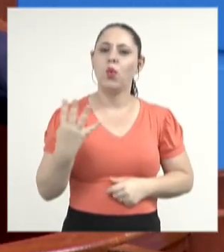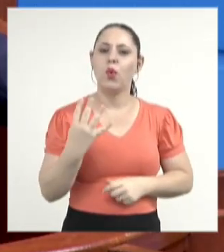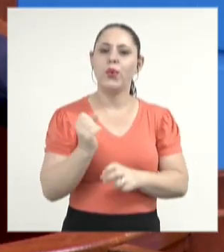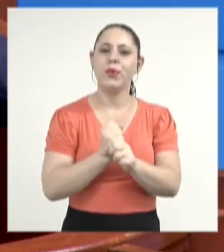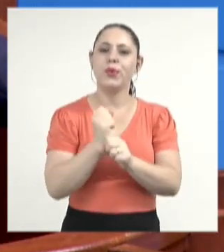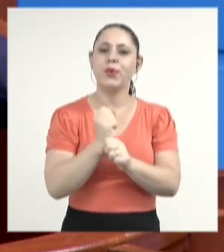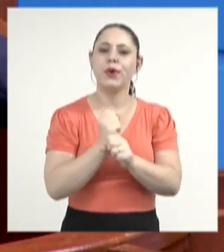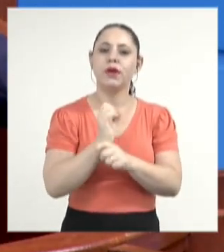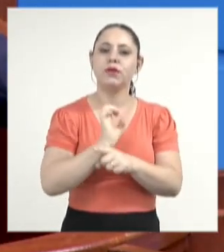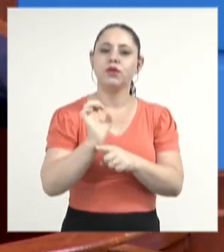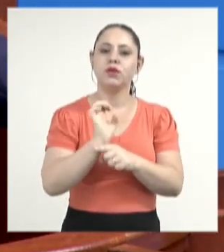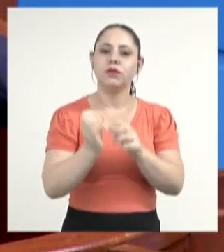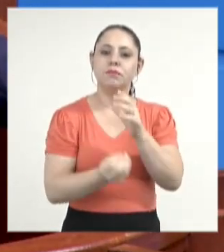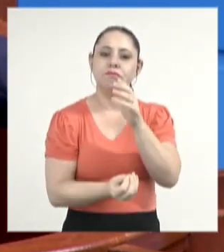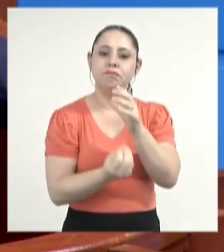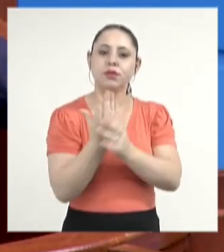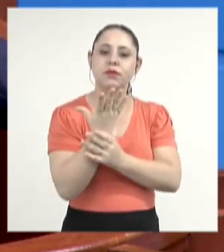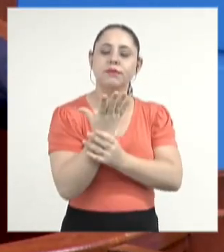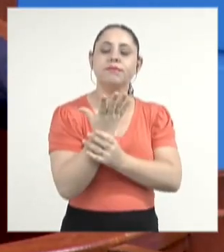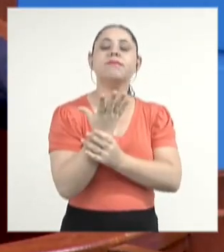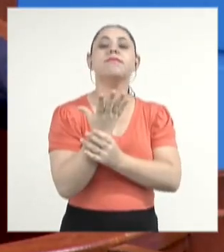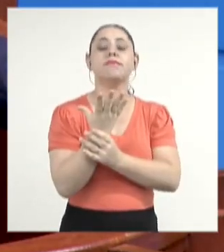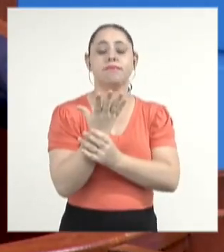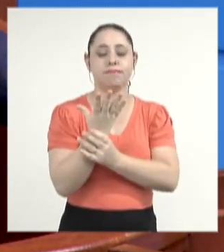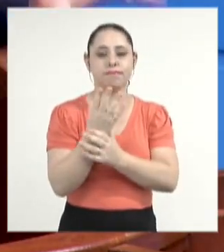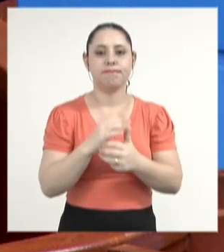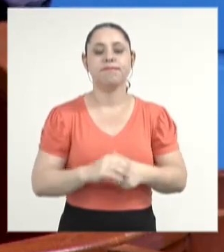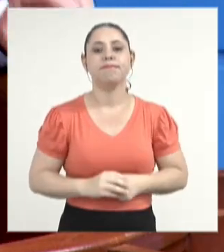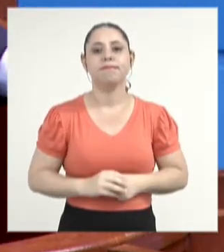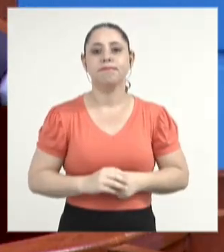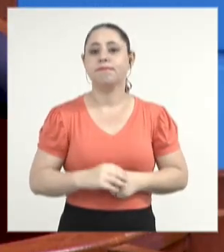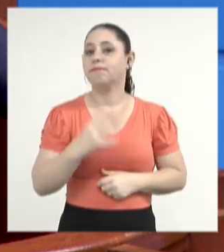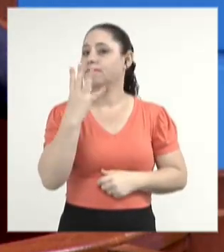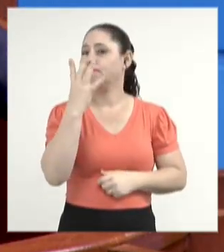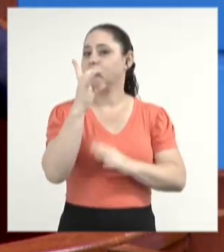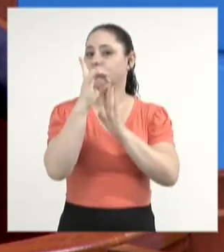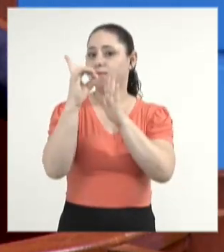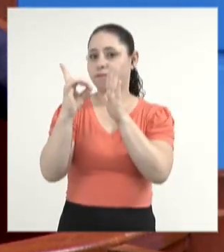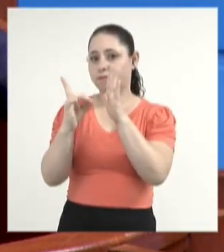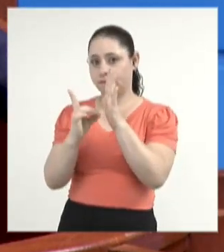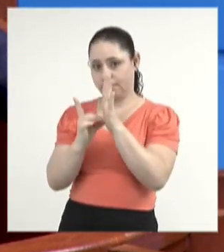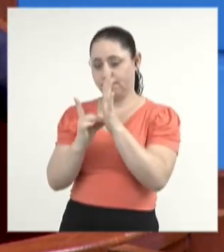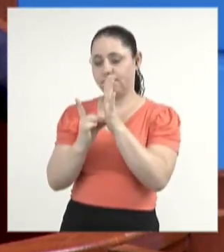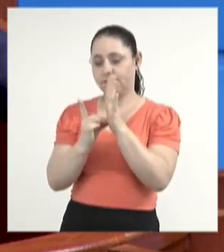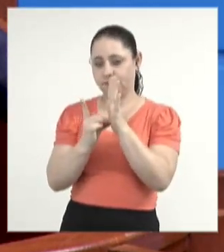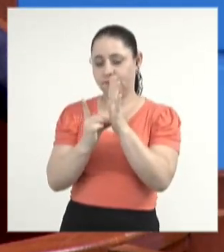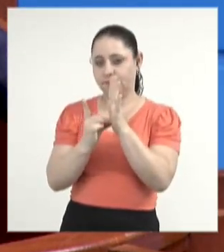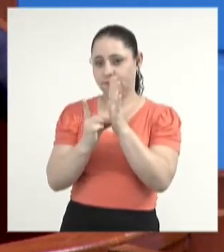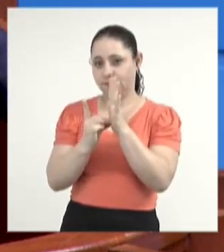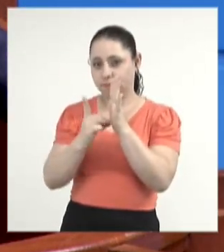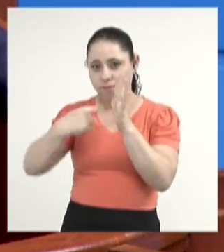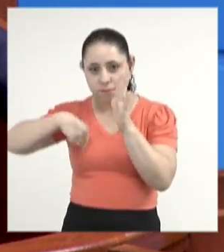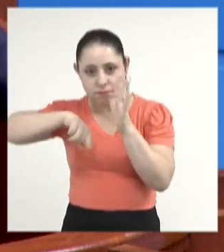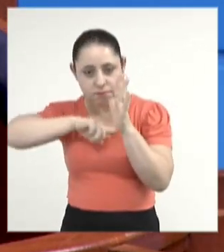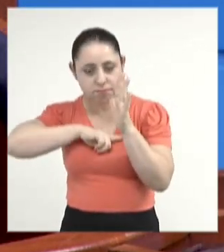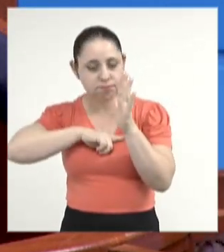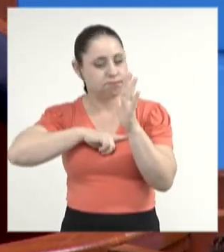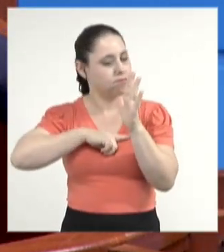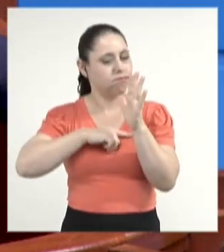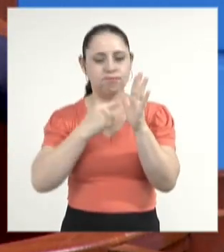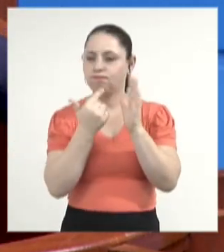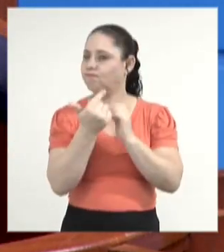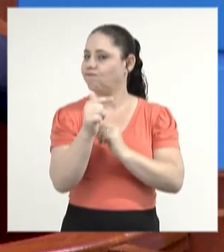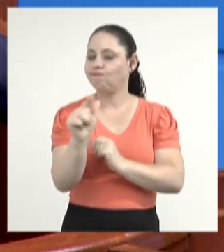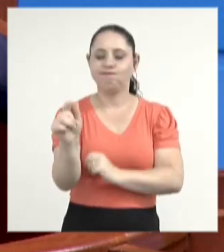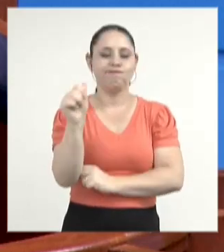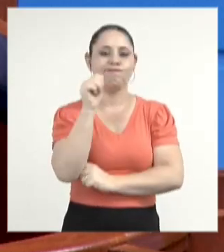44 anos que o Estado foi instalado. 4 décadas e nós não